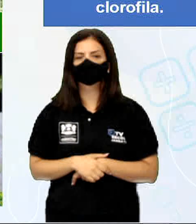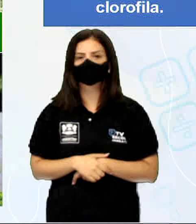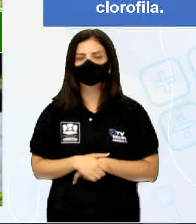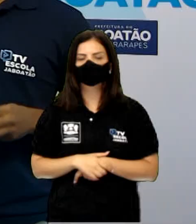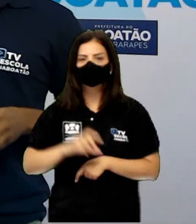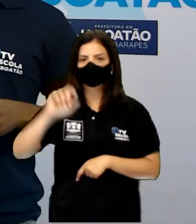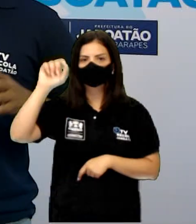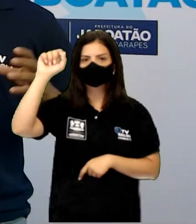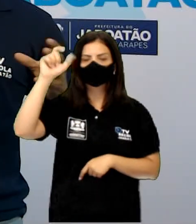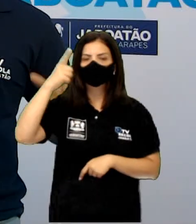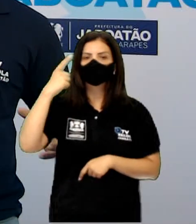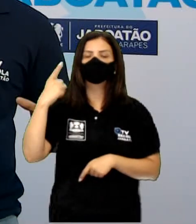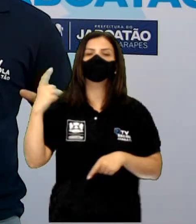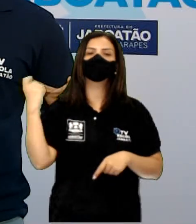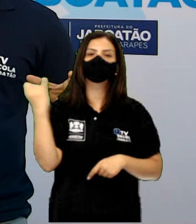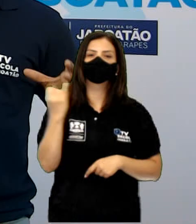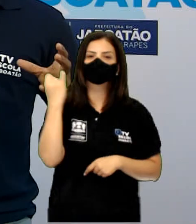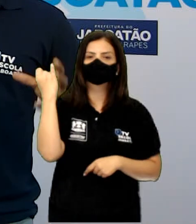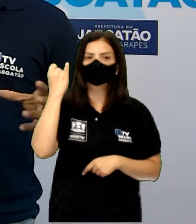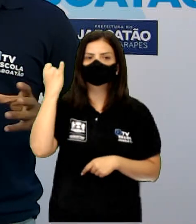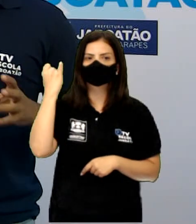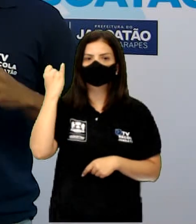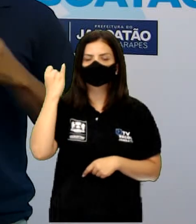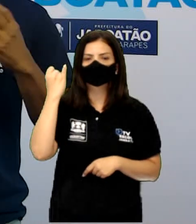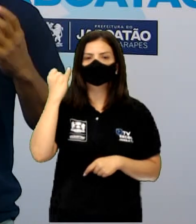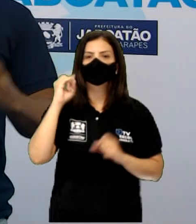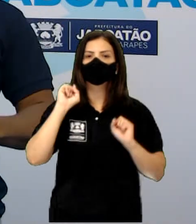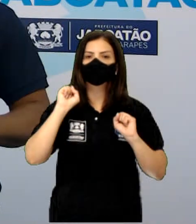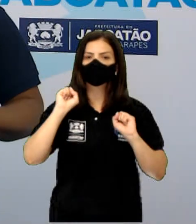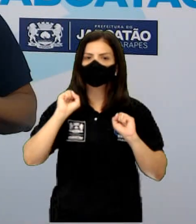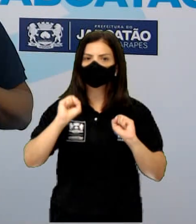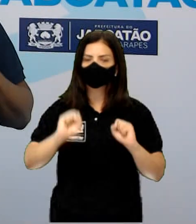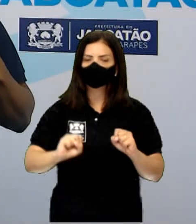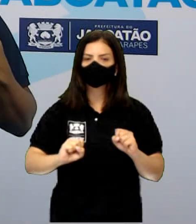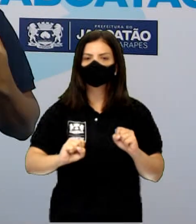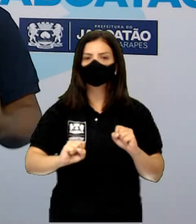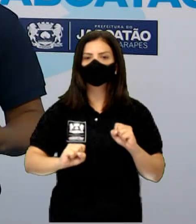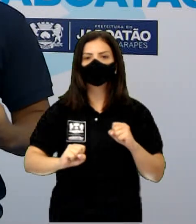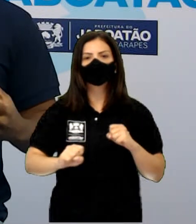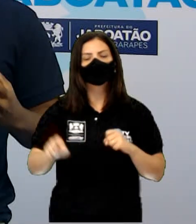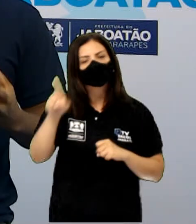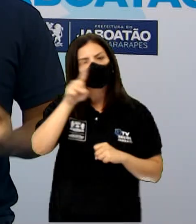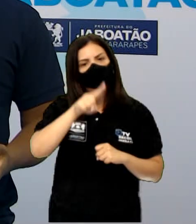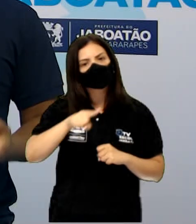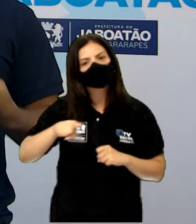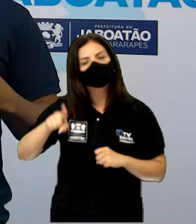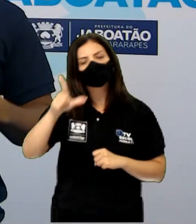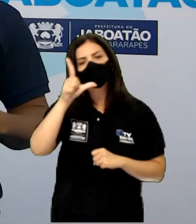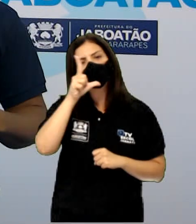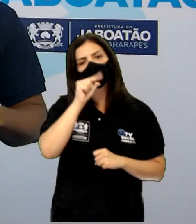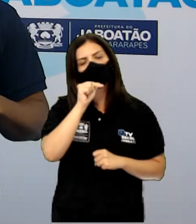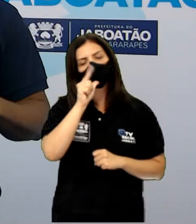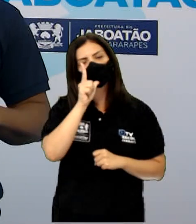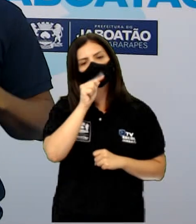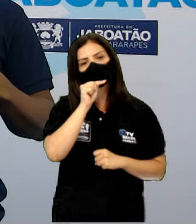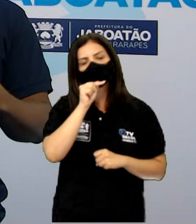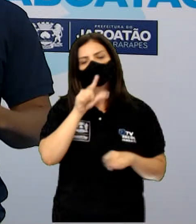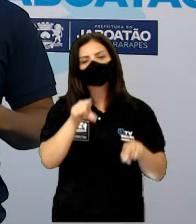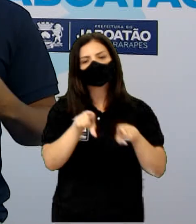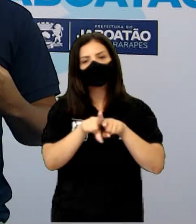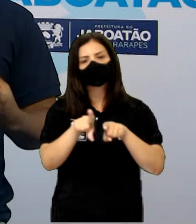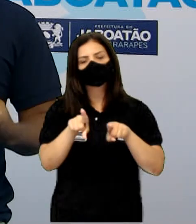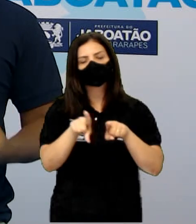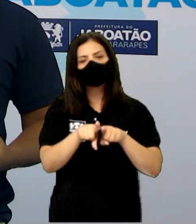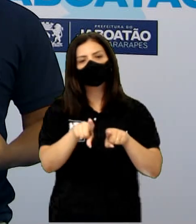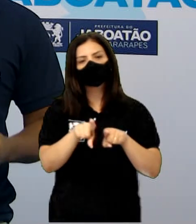O Sol é tão importante para poder a produção da questão do ciclo da água, mas também para os